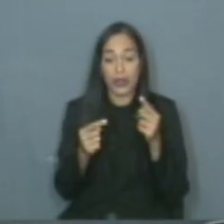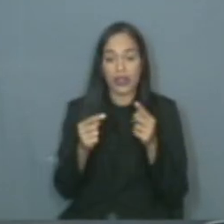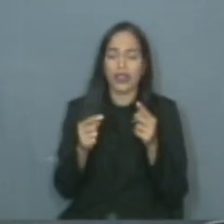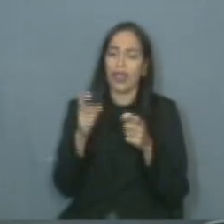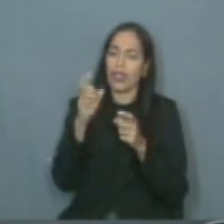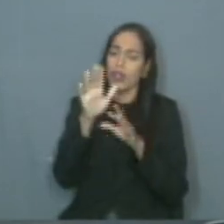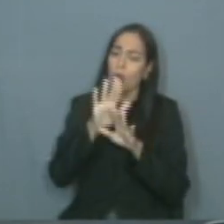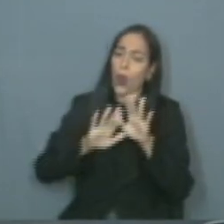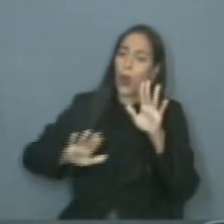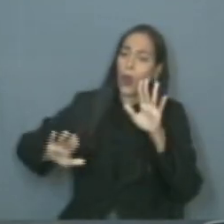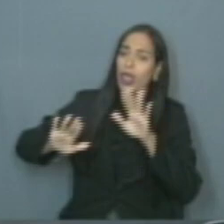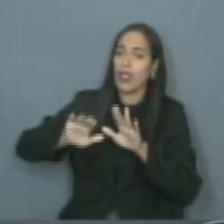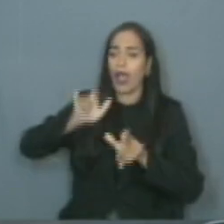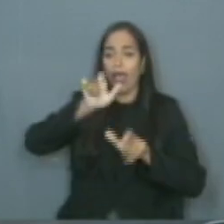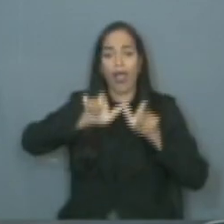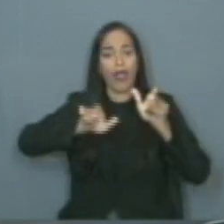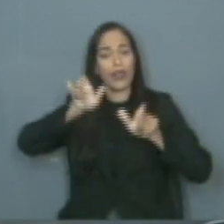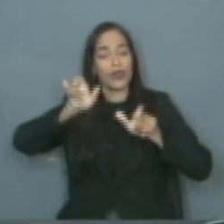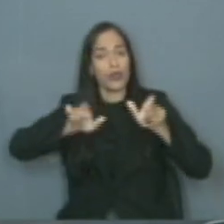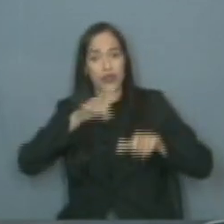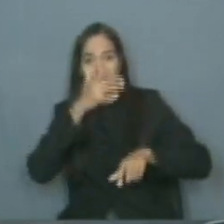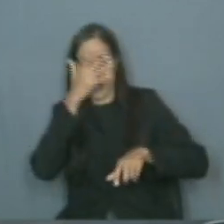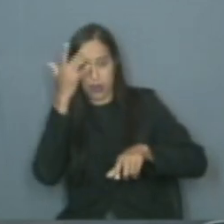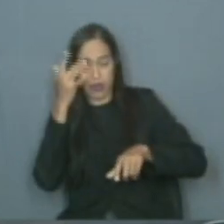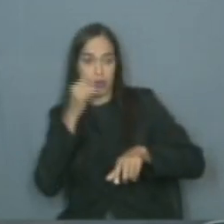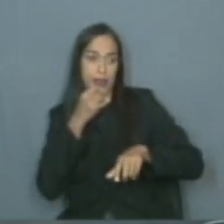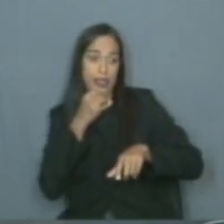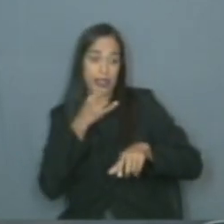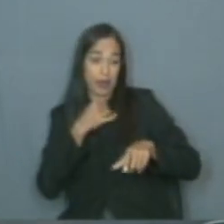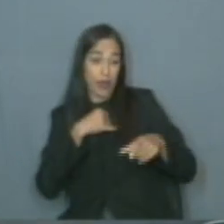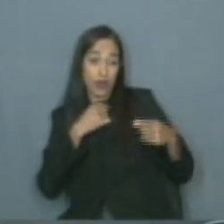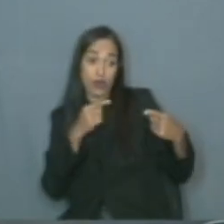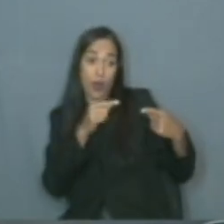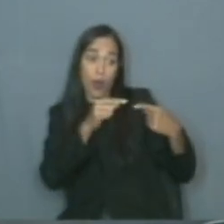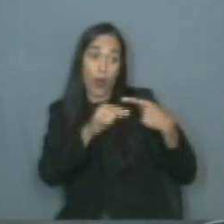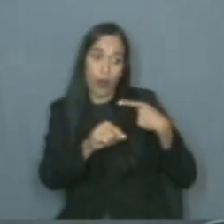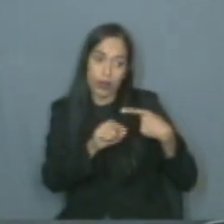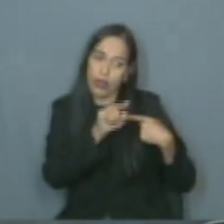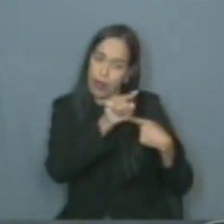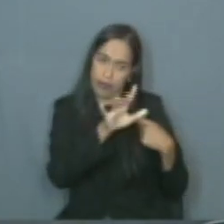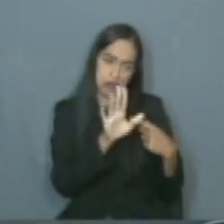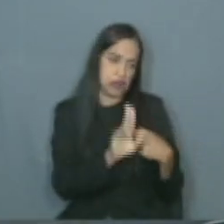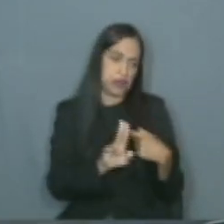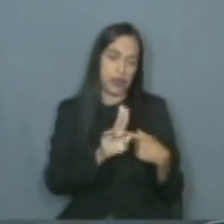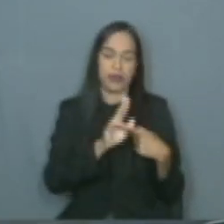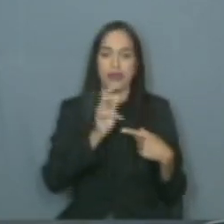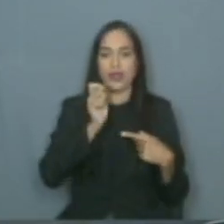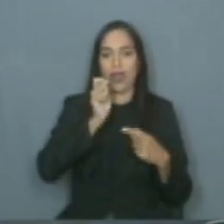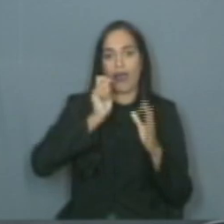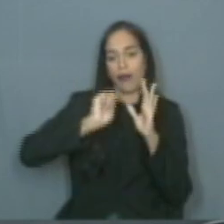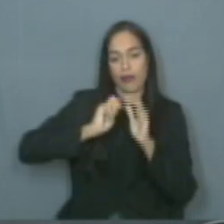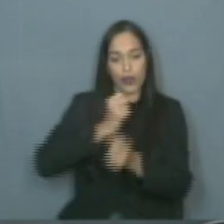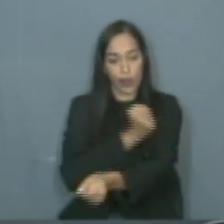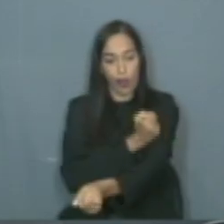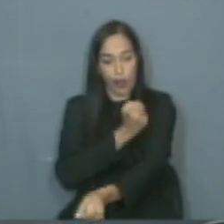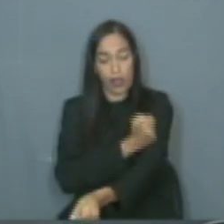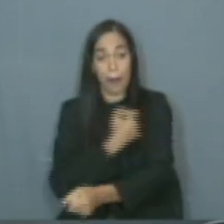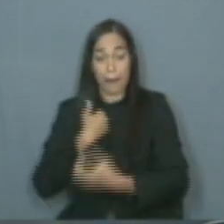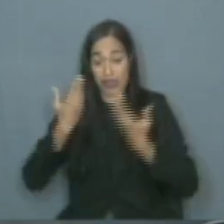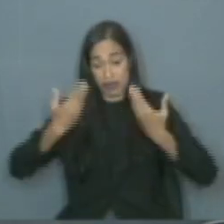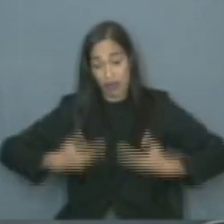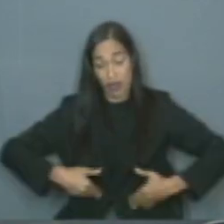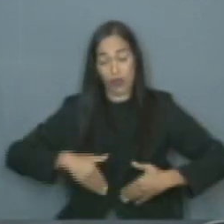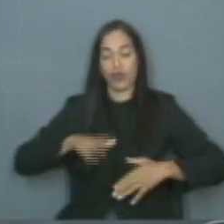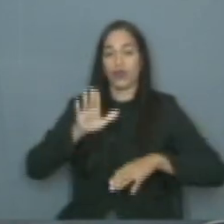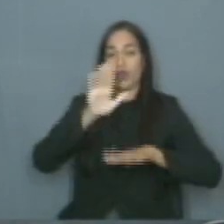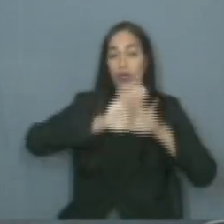seres humanos é de entender que eu posso até ser moralmente contra este seu comportamento, mas como eu sou Estado, como eu sou política pública, como eu tenho que